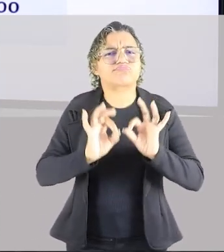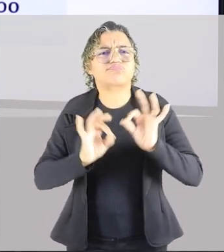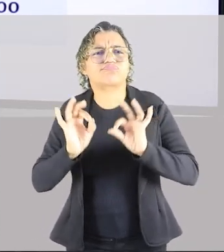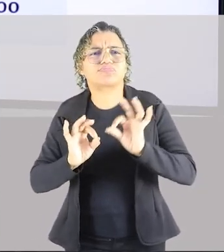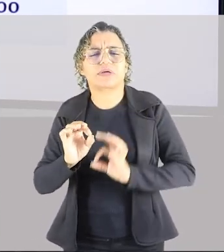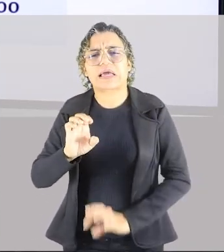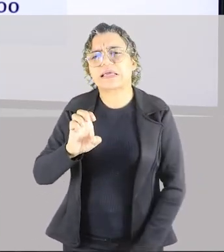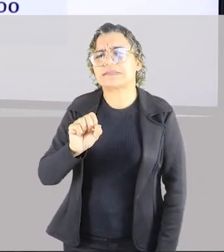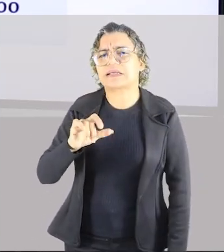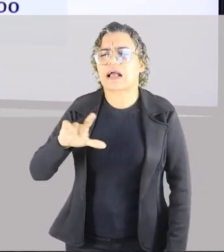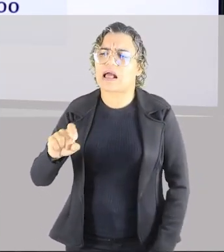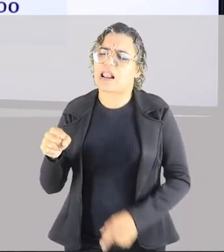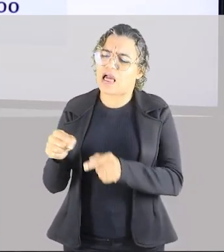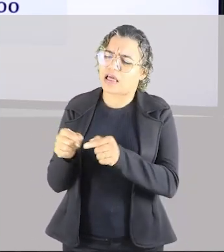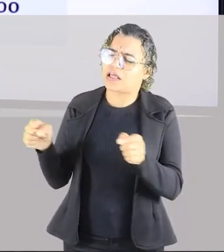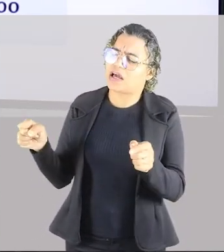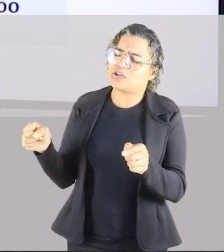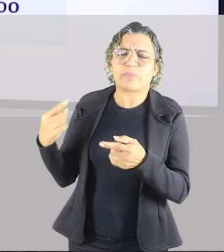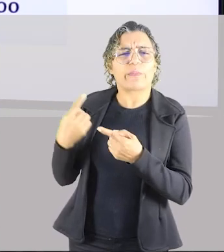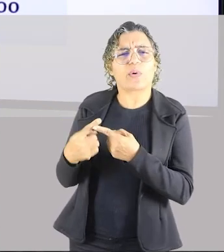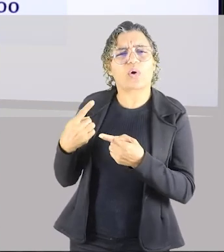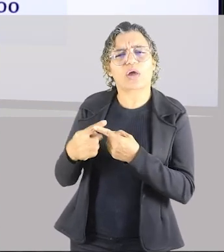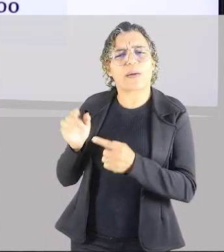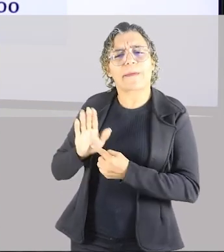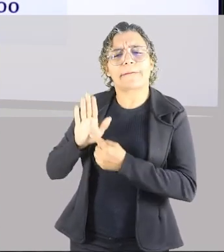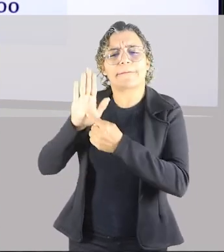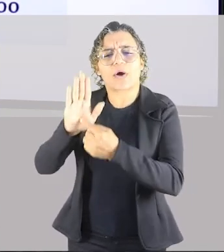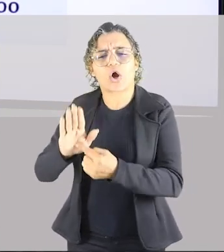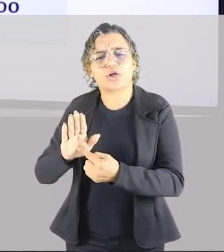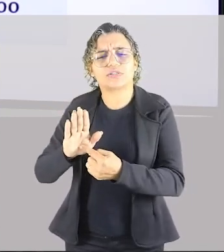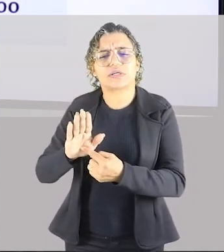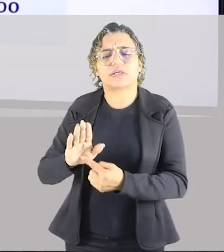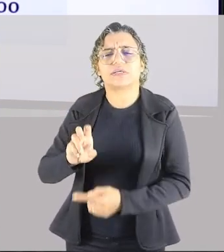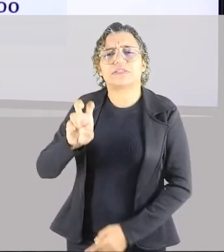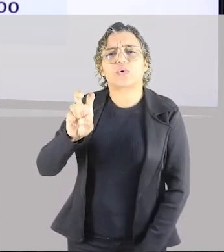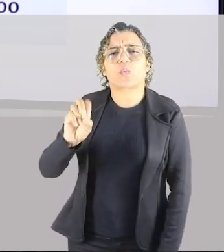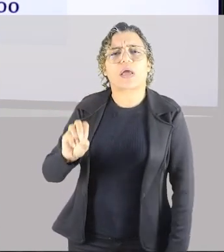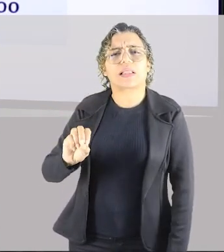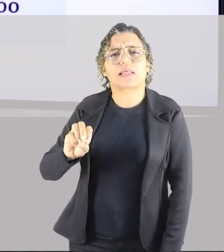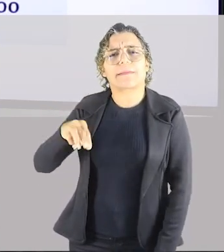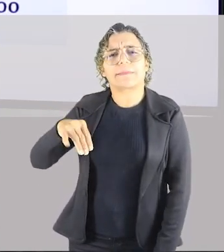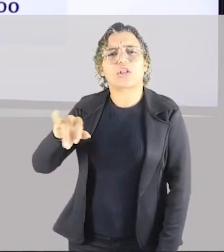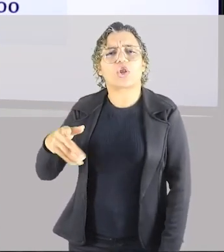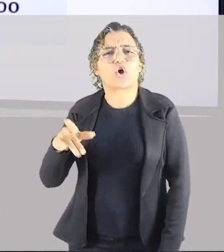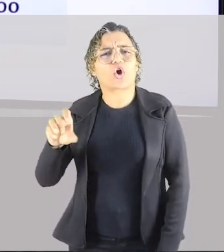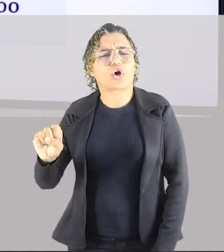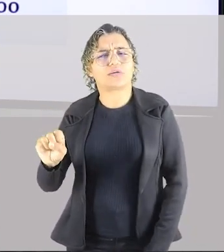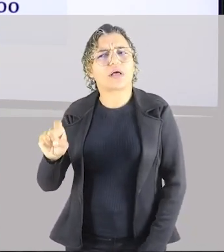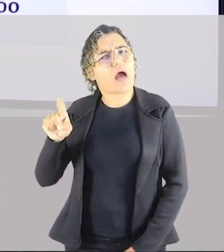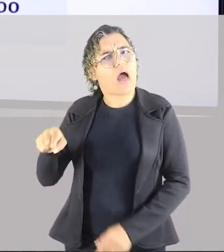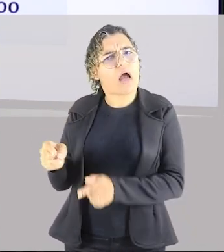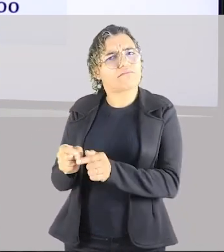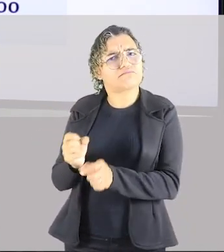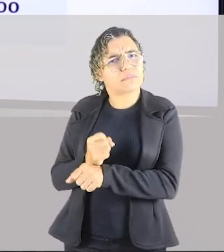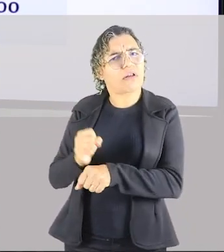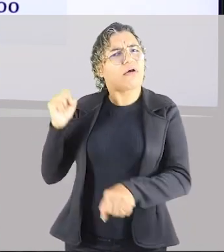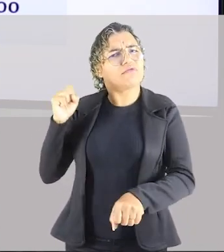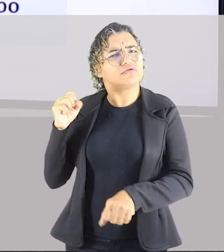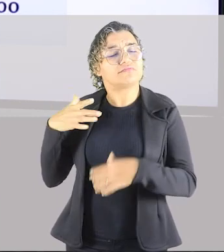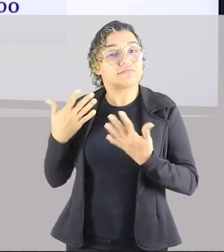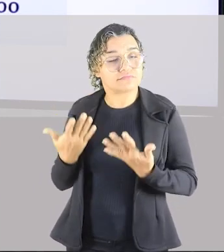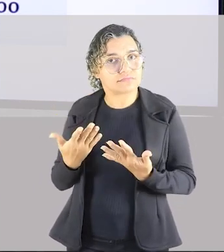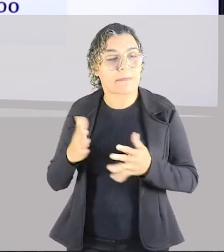escala aqui não é a grande porque ela está mostrando ali 50 milhões. Então, 50 milhões é grande, né? Só que veja